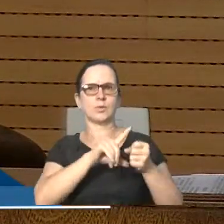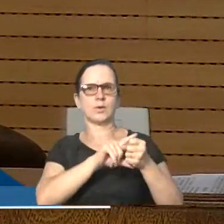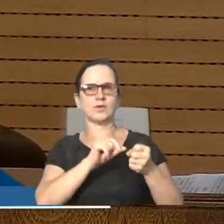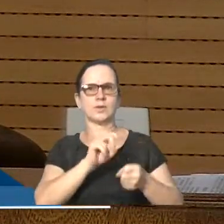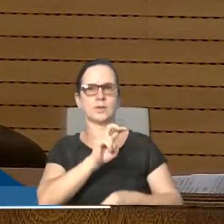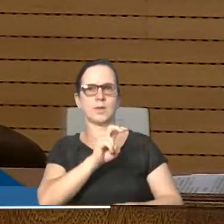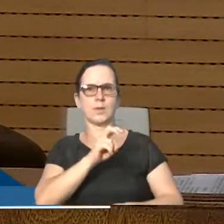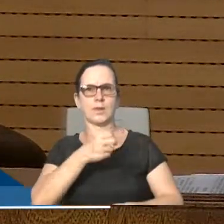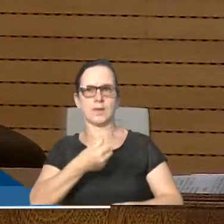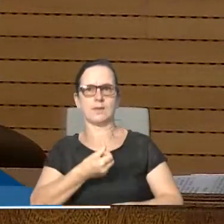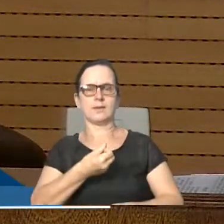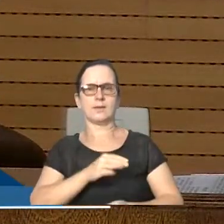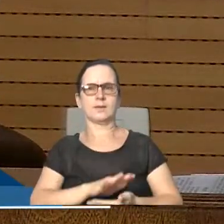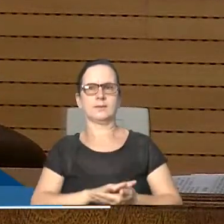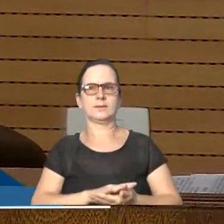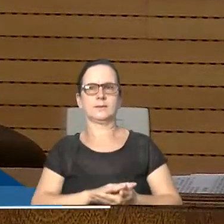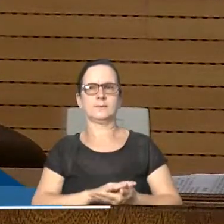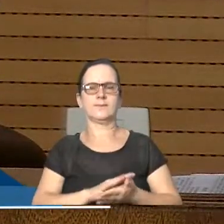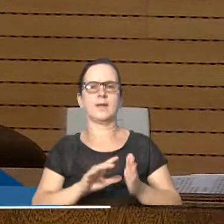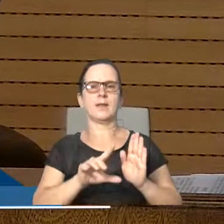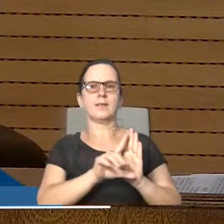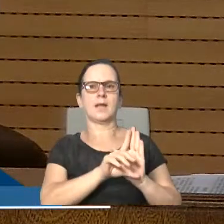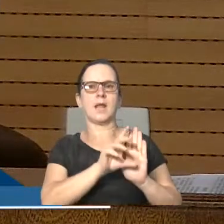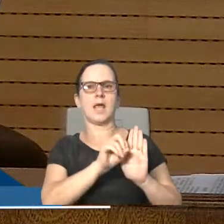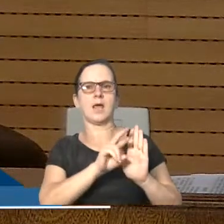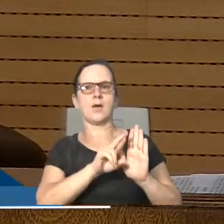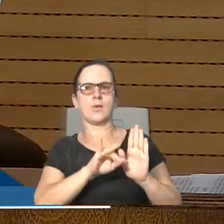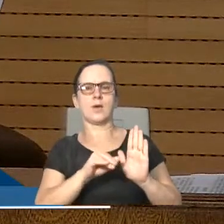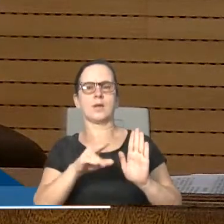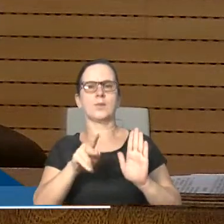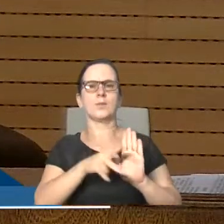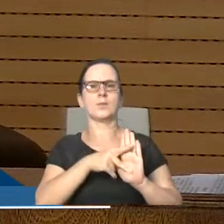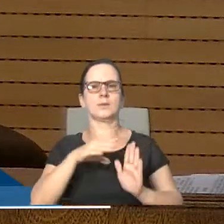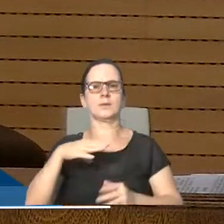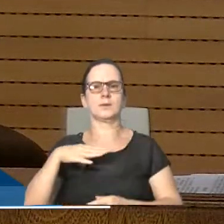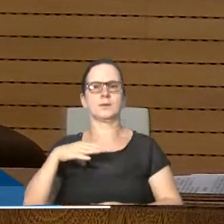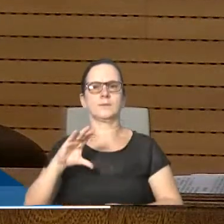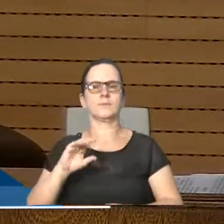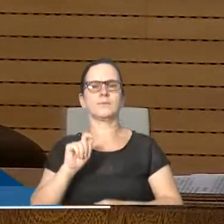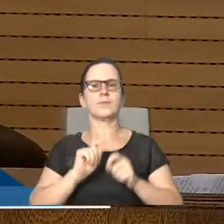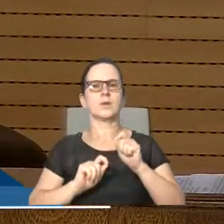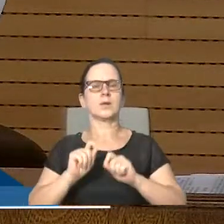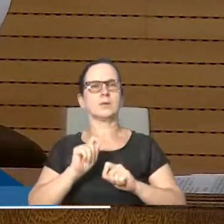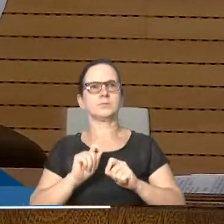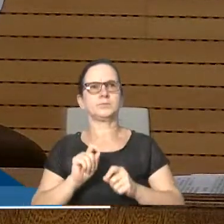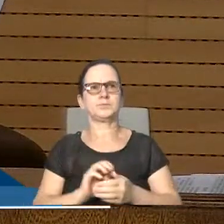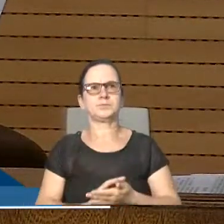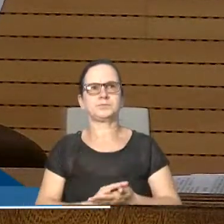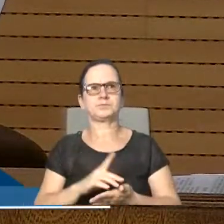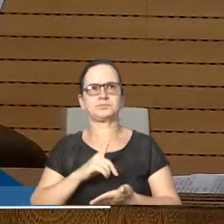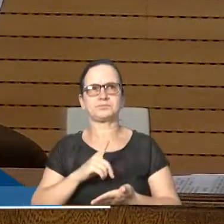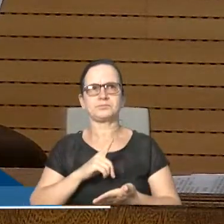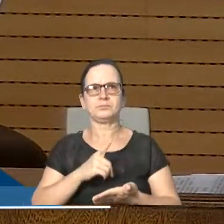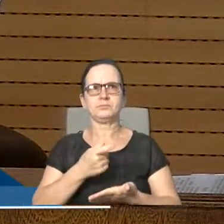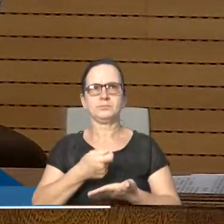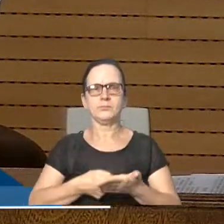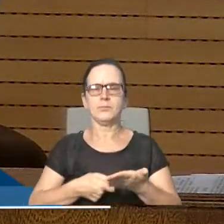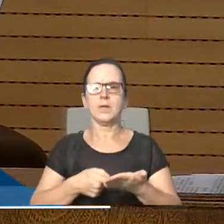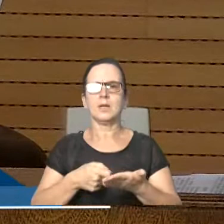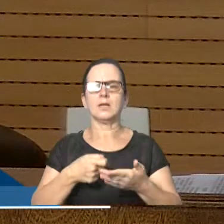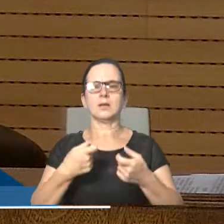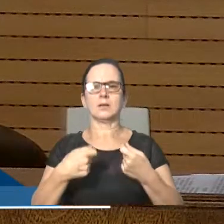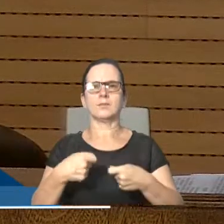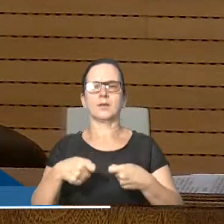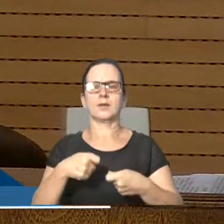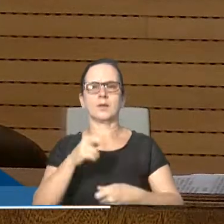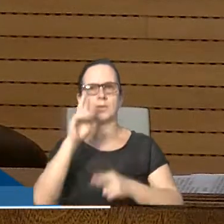artigo 56 da Lei Orgânica do município. Com as considerações que reputamos necessárias e